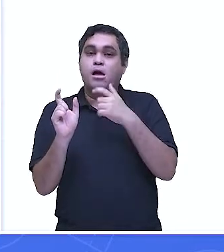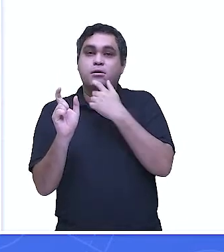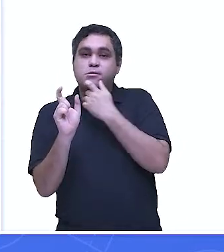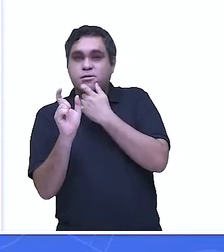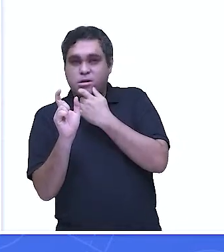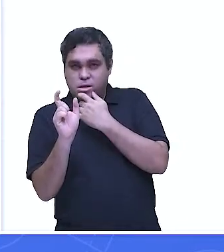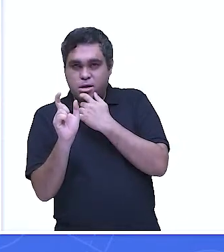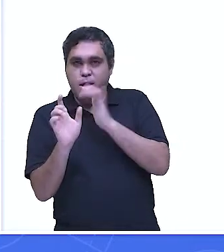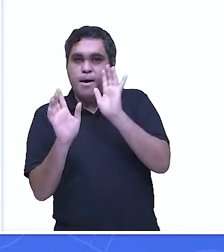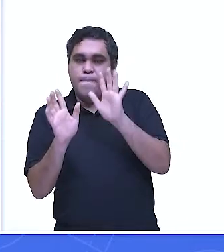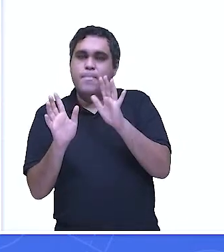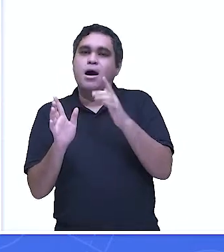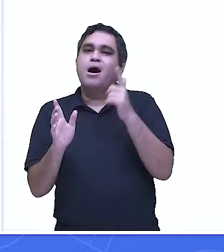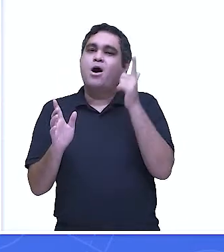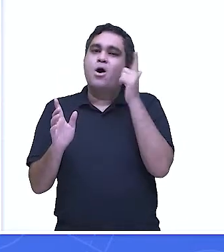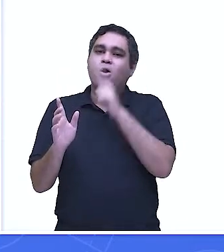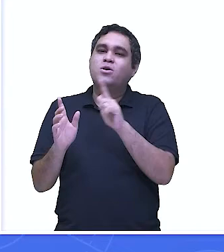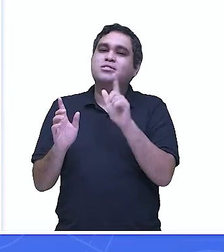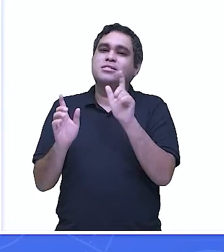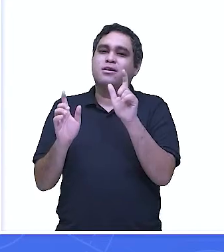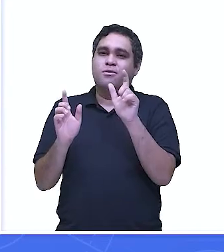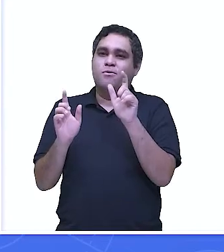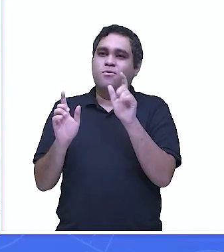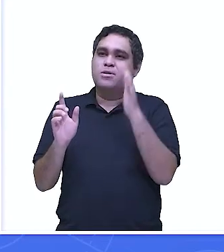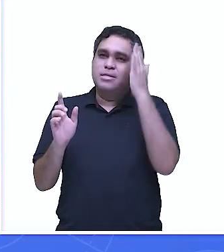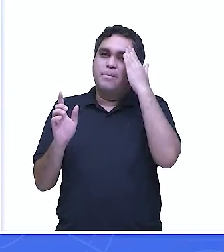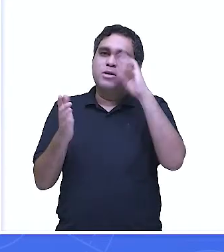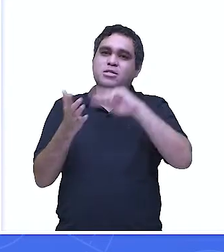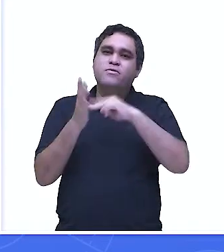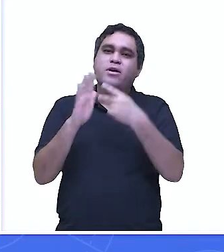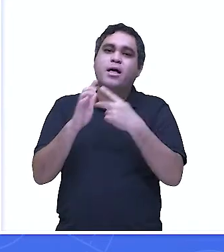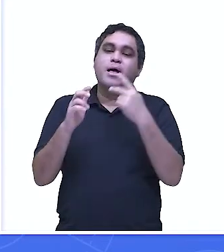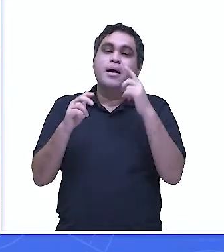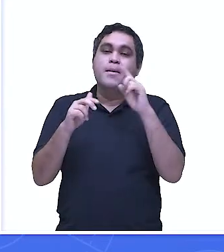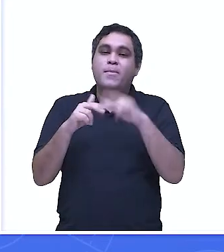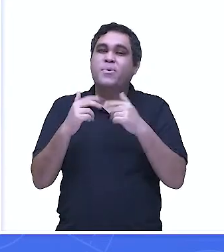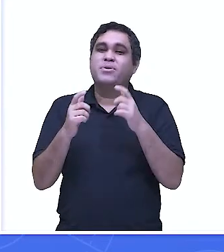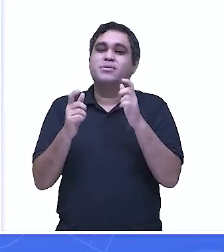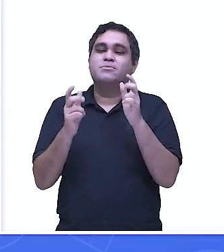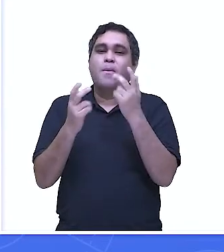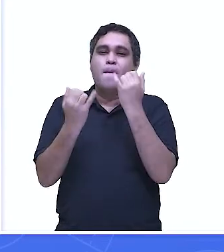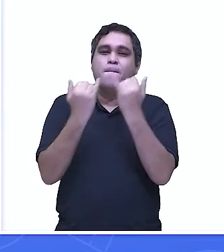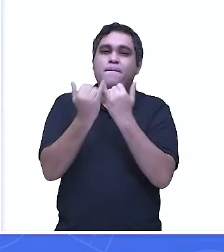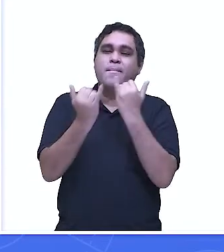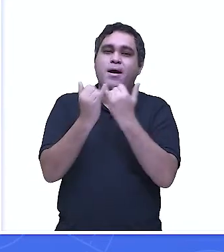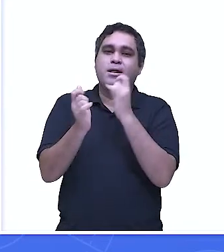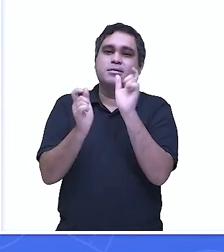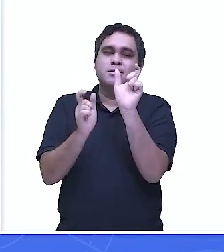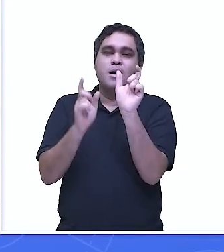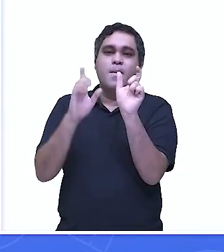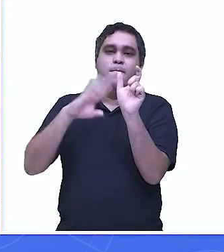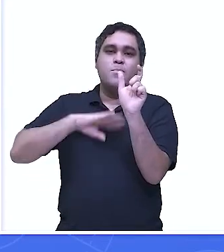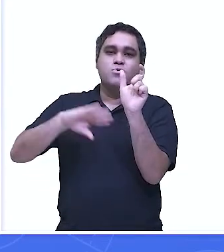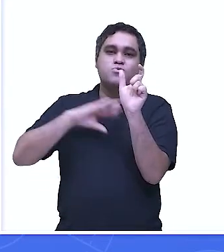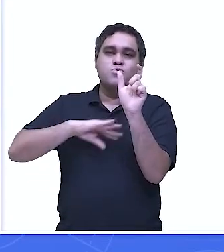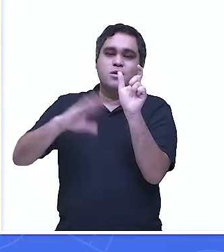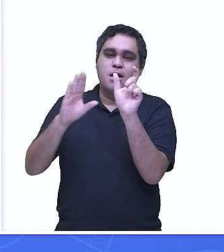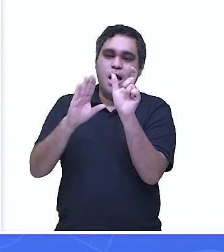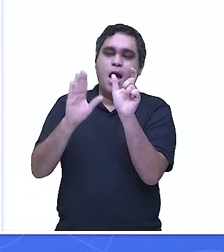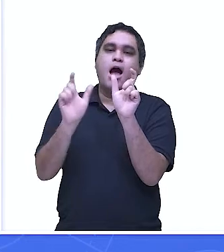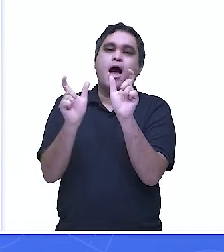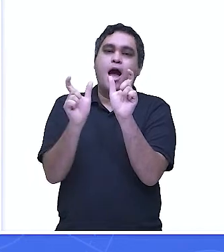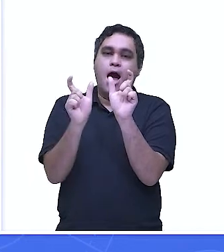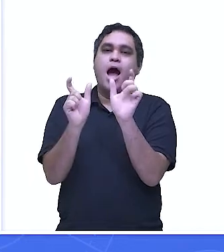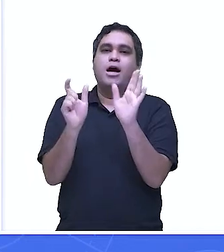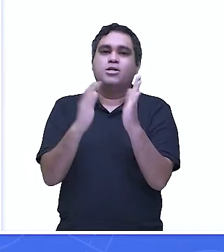a gente consegue adivinhar o significado porque elas são parecidíssimas com palavras na língua portuguesa. Então, ajuda